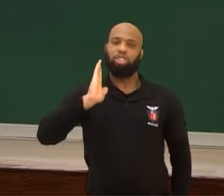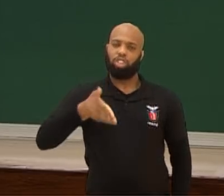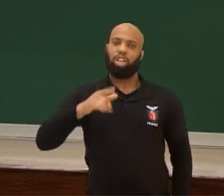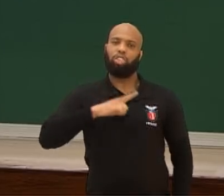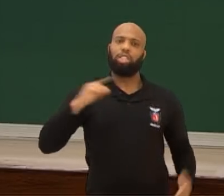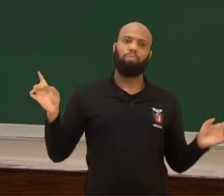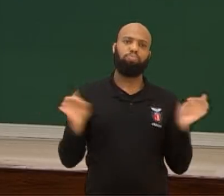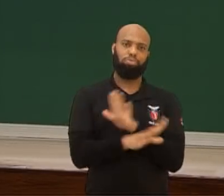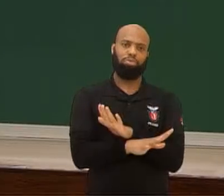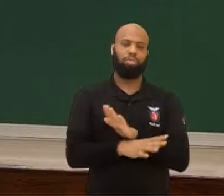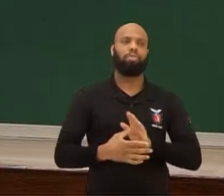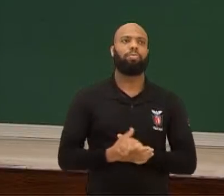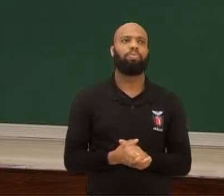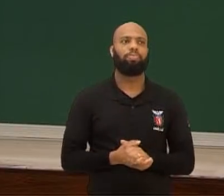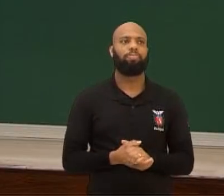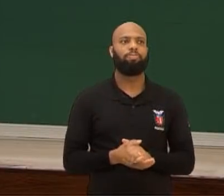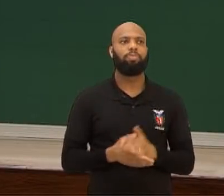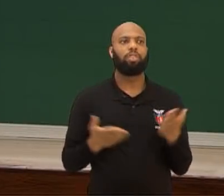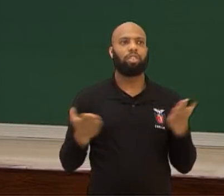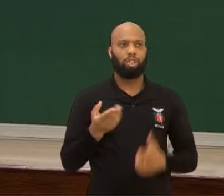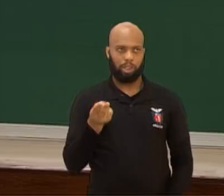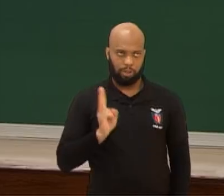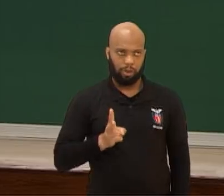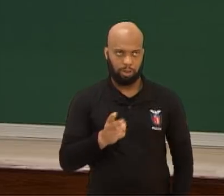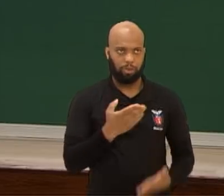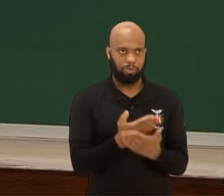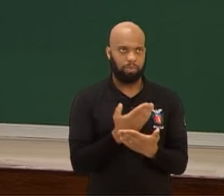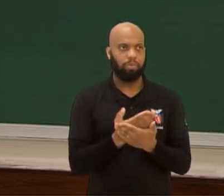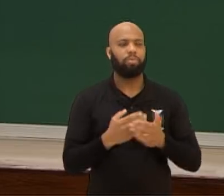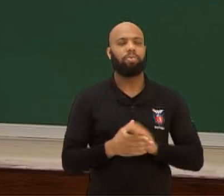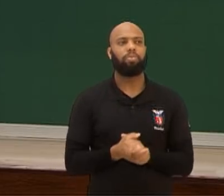tempo. Vamos continuar então com a nossa aula.